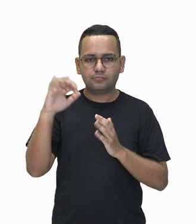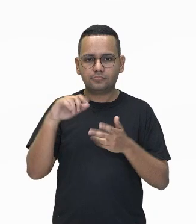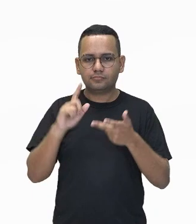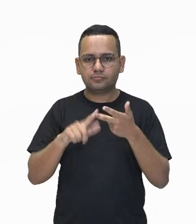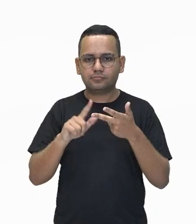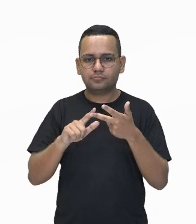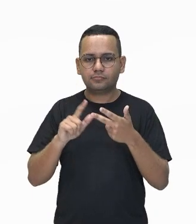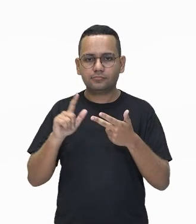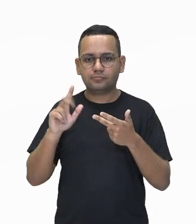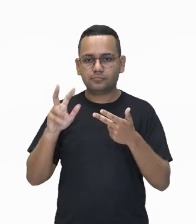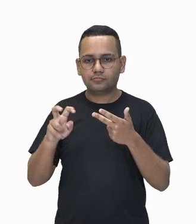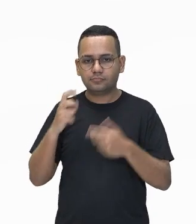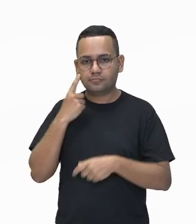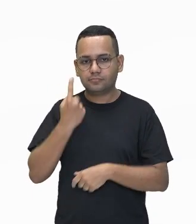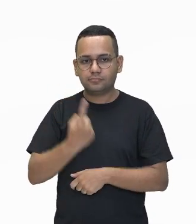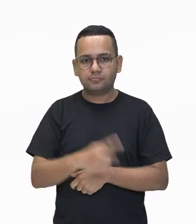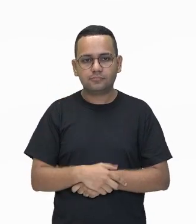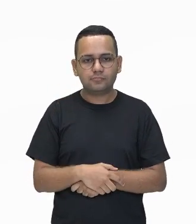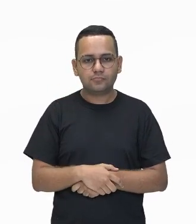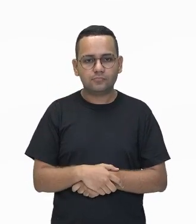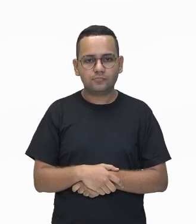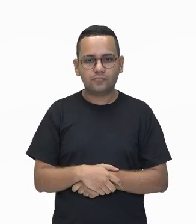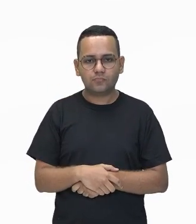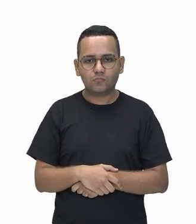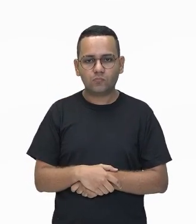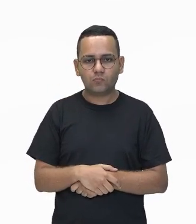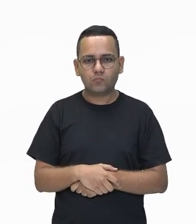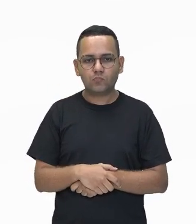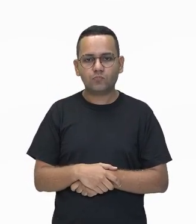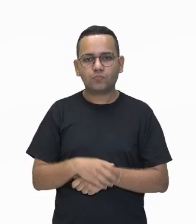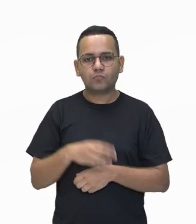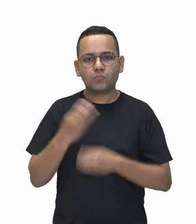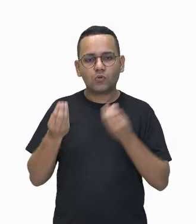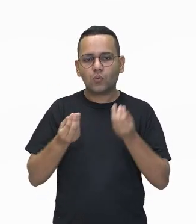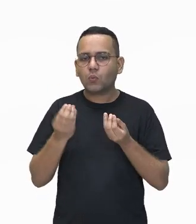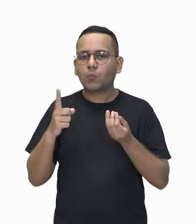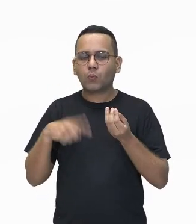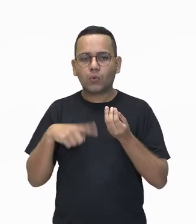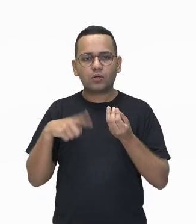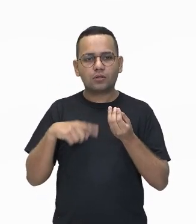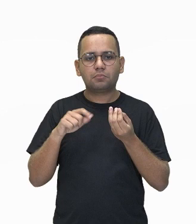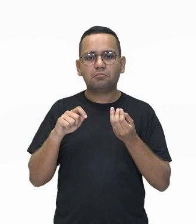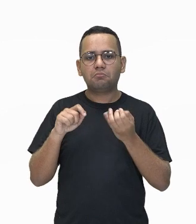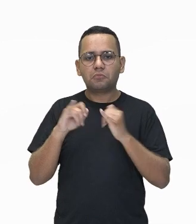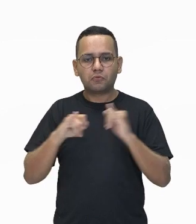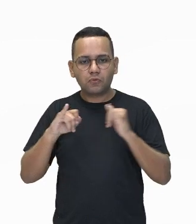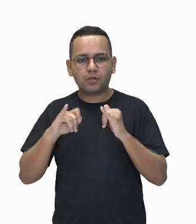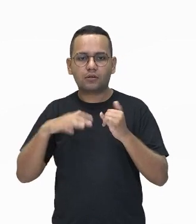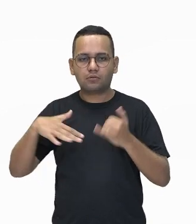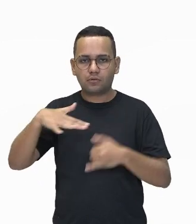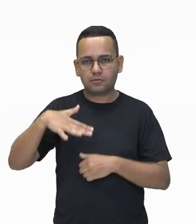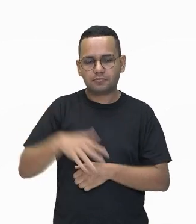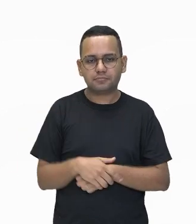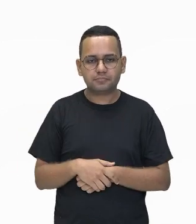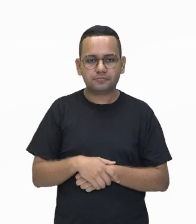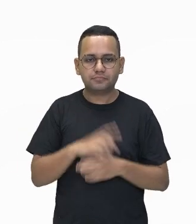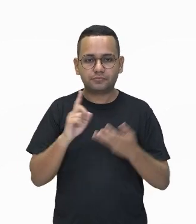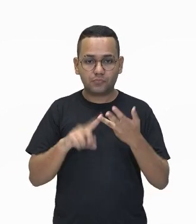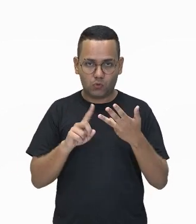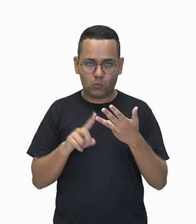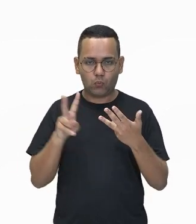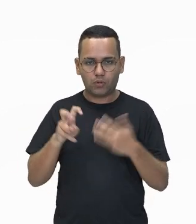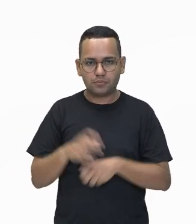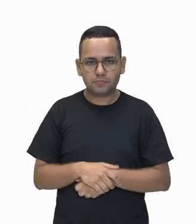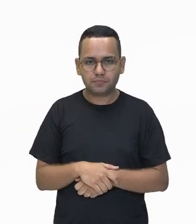então, pensar sobre essa diversidade, né, amazônica? Qual o desafio em manter a identidade cultural